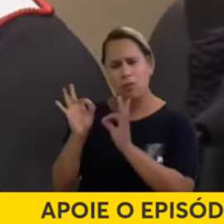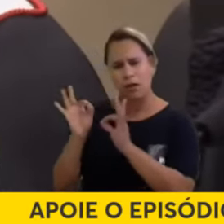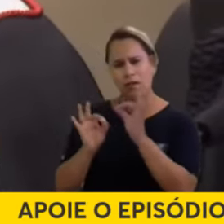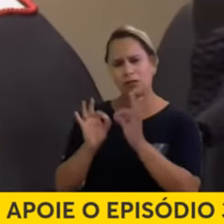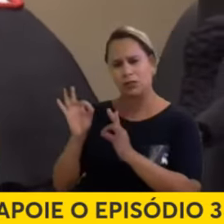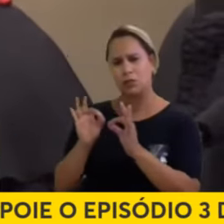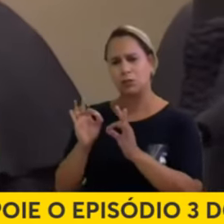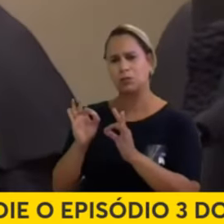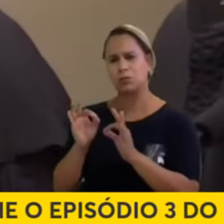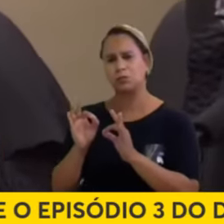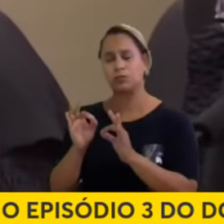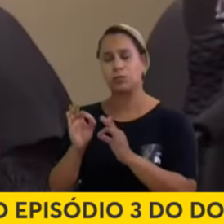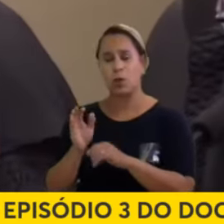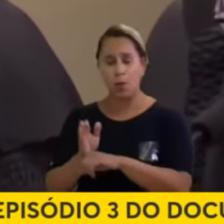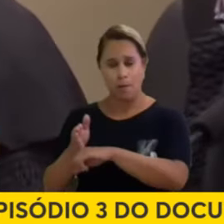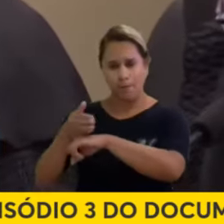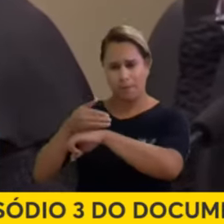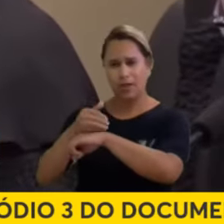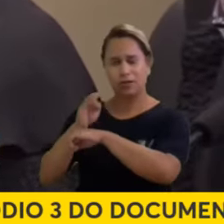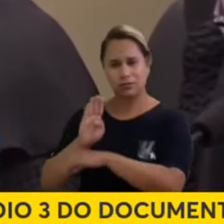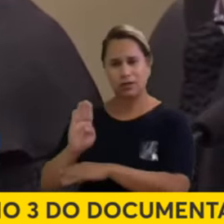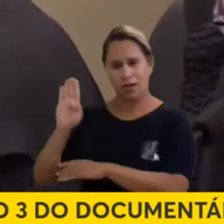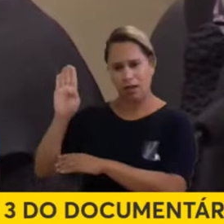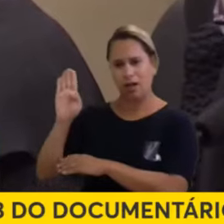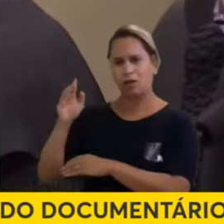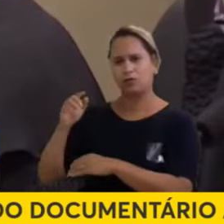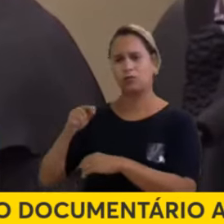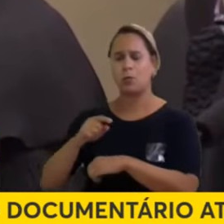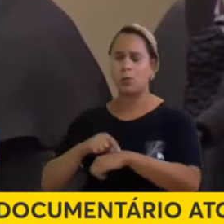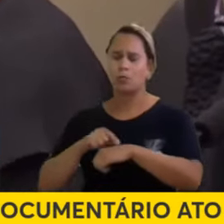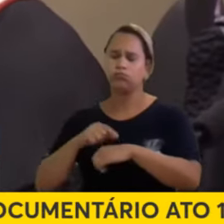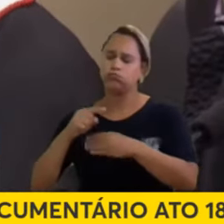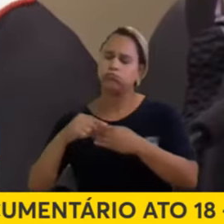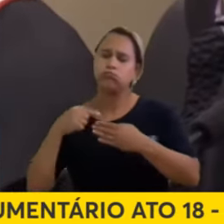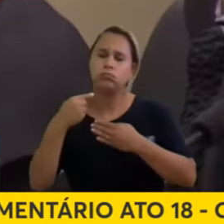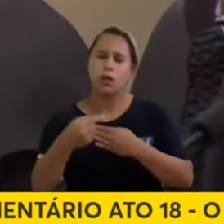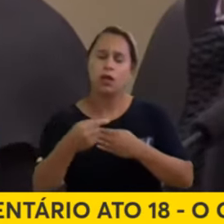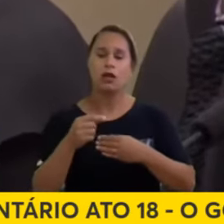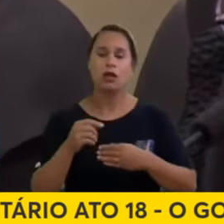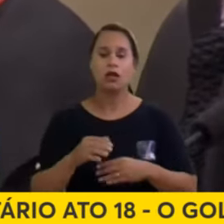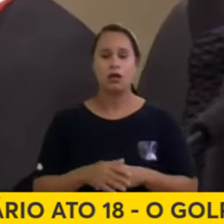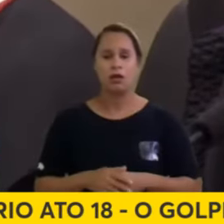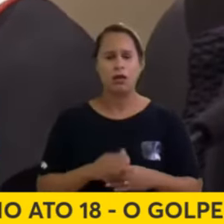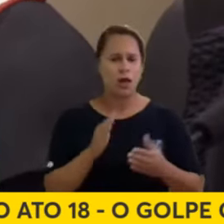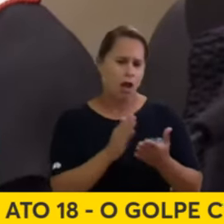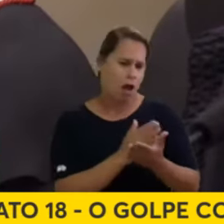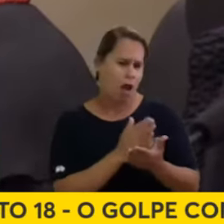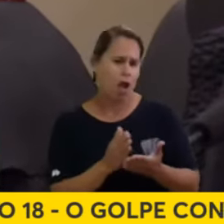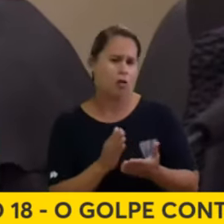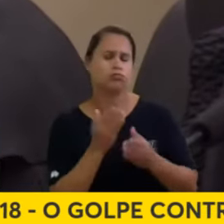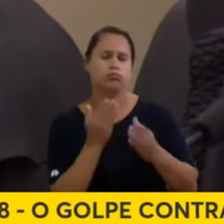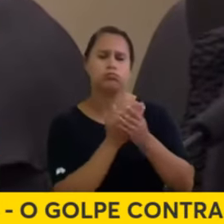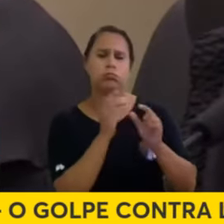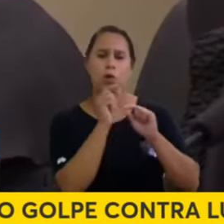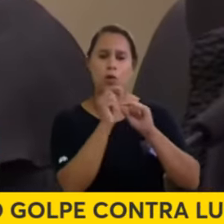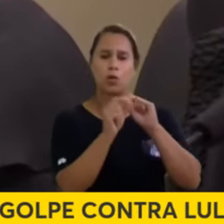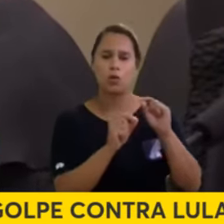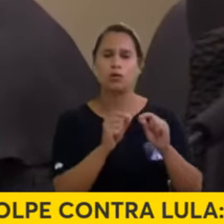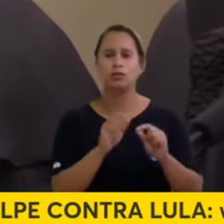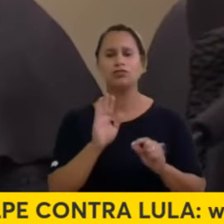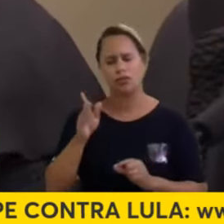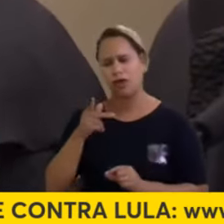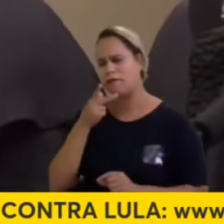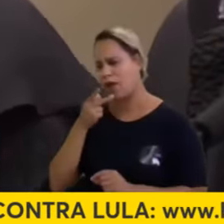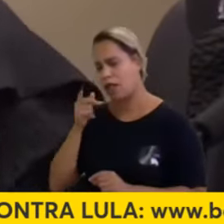pré-candidato para o momento posterior eh em alguns casos foi mencionado também da Tribuna algumas algumas